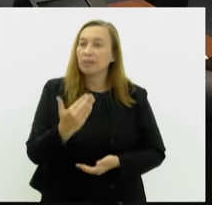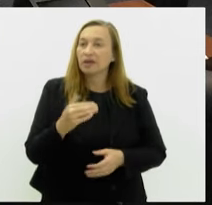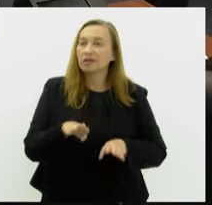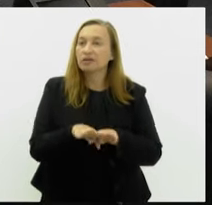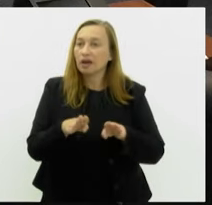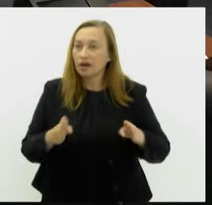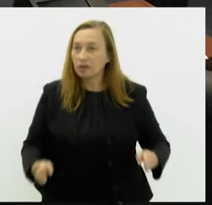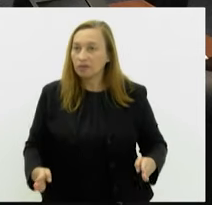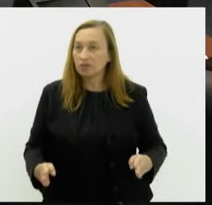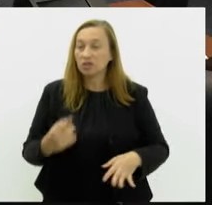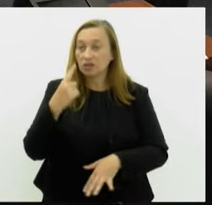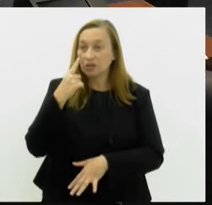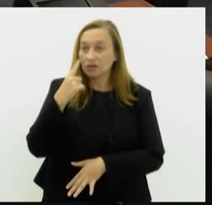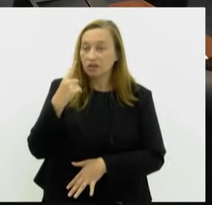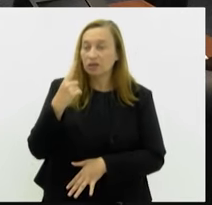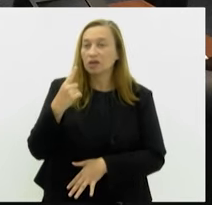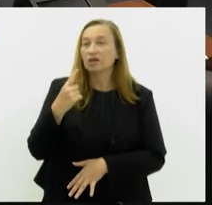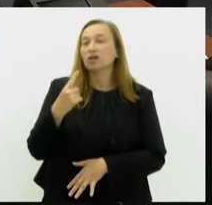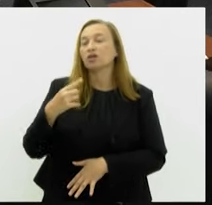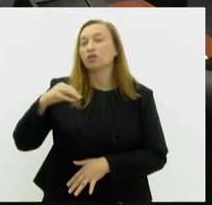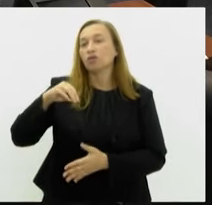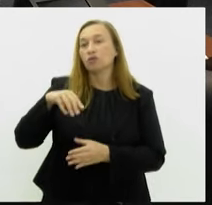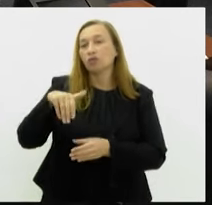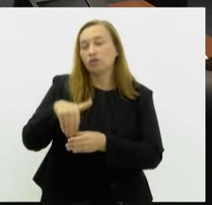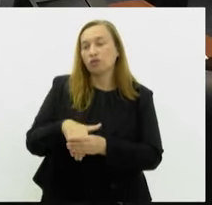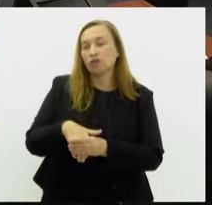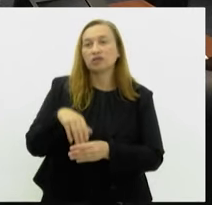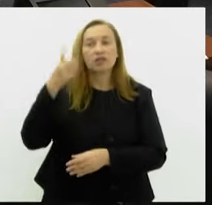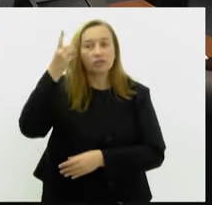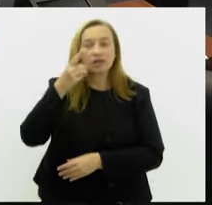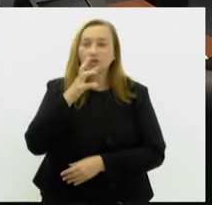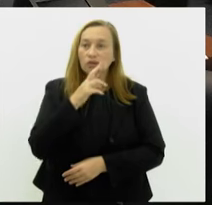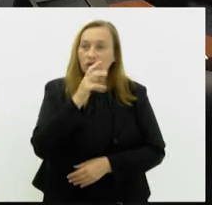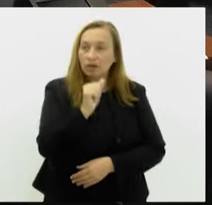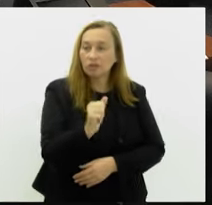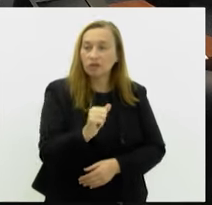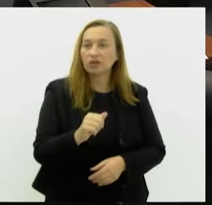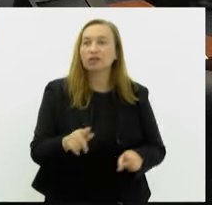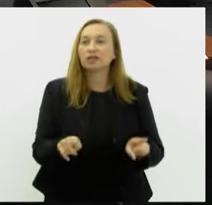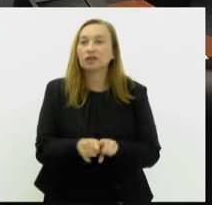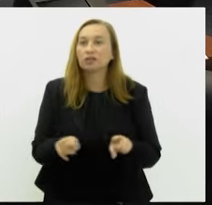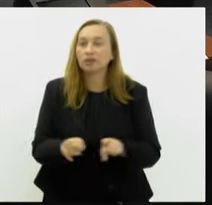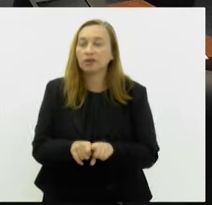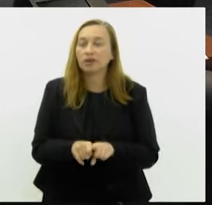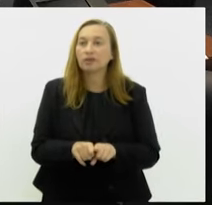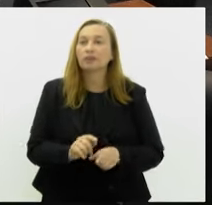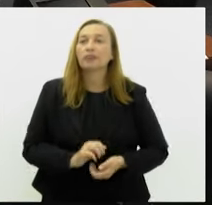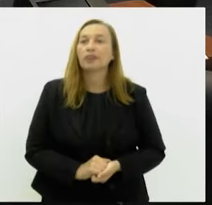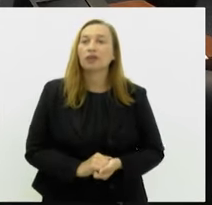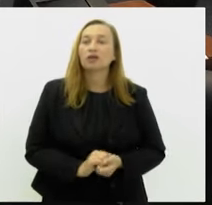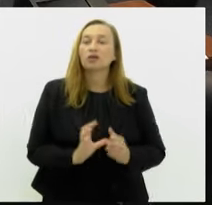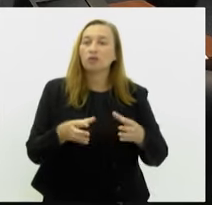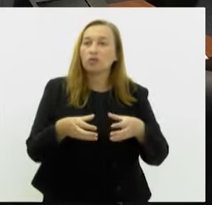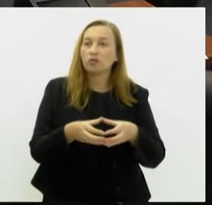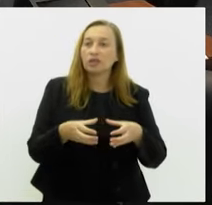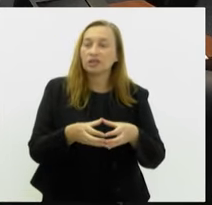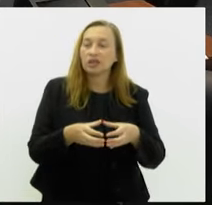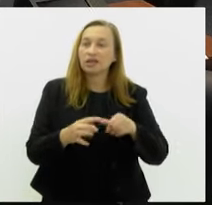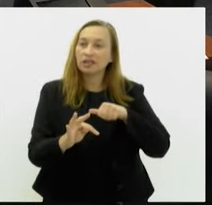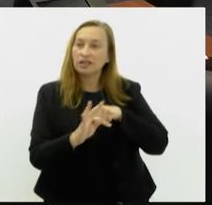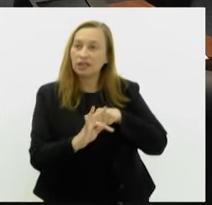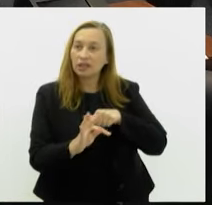que compute o voto do deputado Rodrigo Amorim e também que o nosso comitê técnico